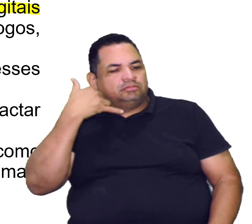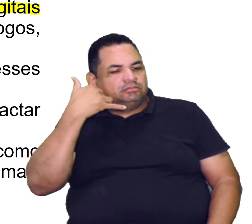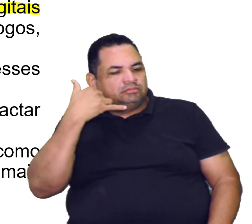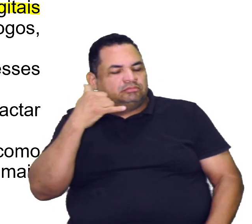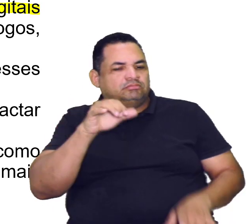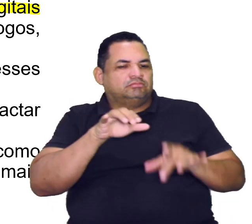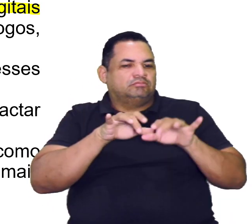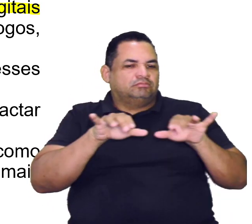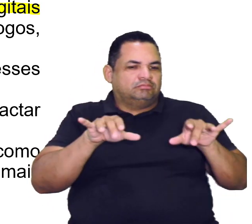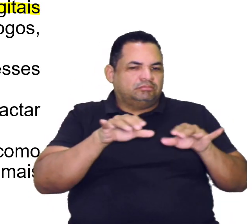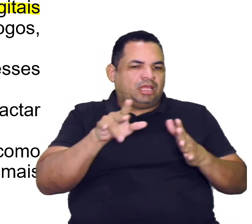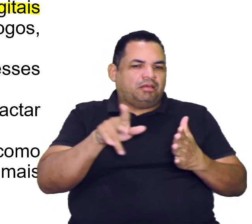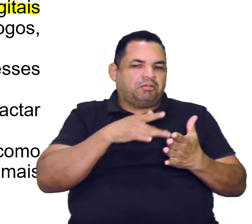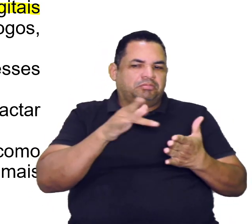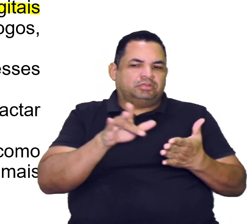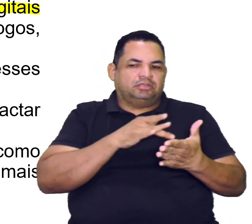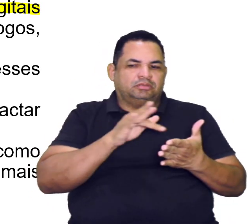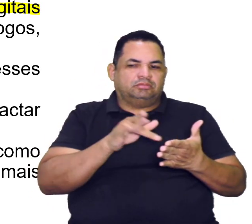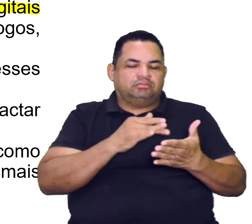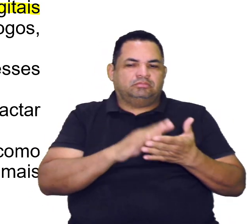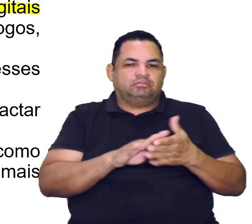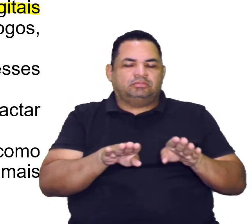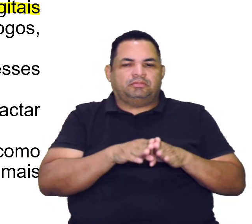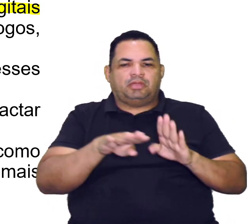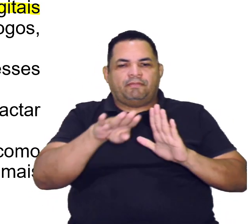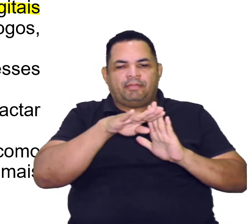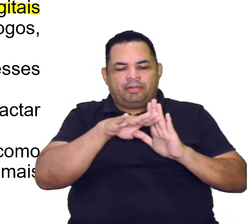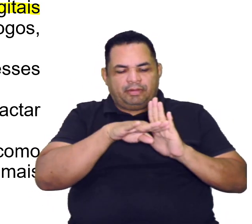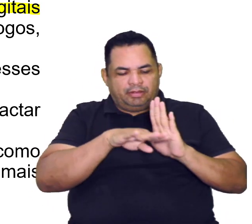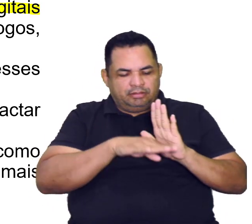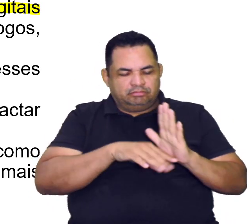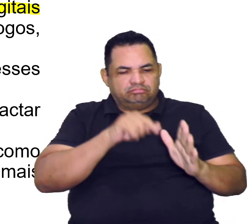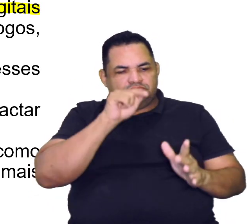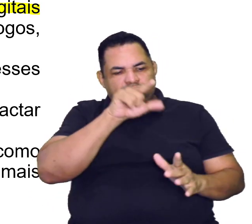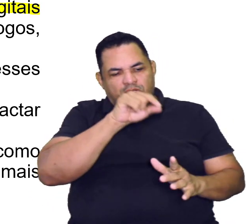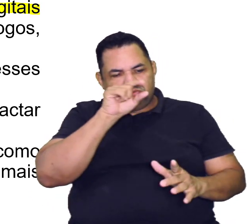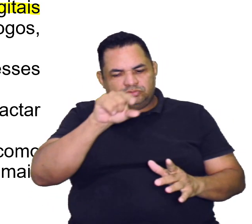nos computadores, nos tablets de vocês. Vocês vão listar esse,